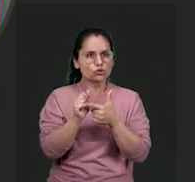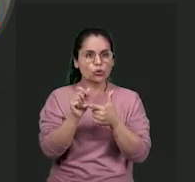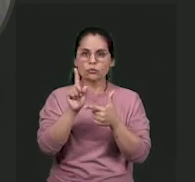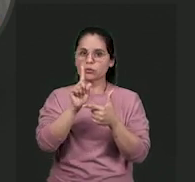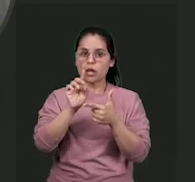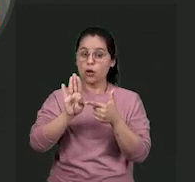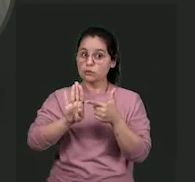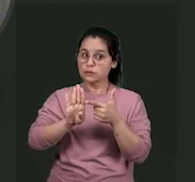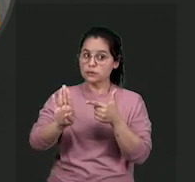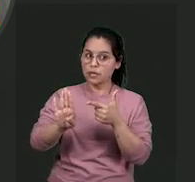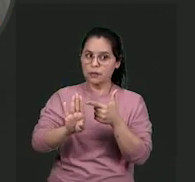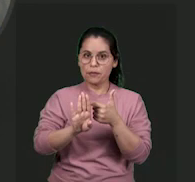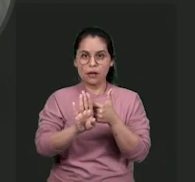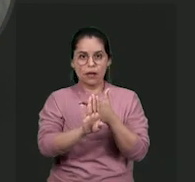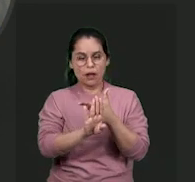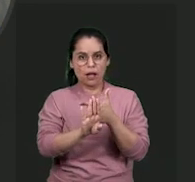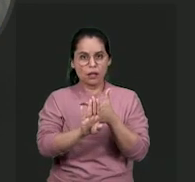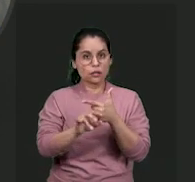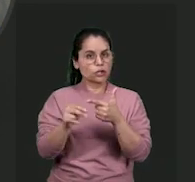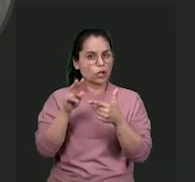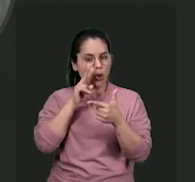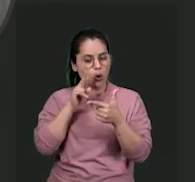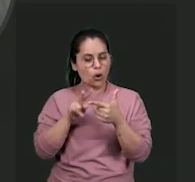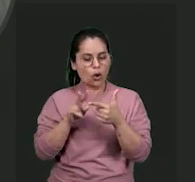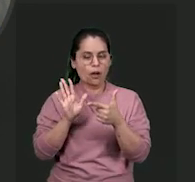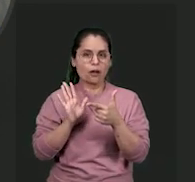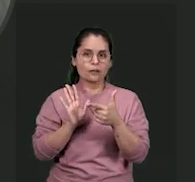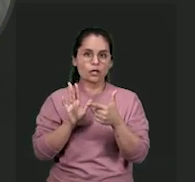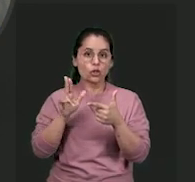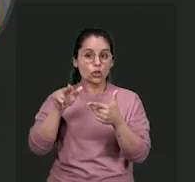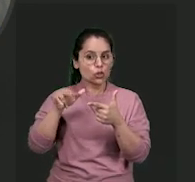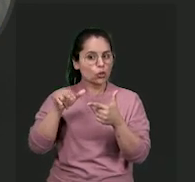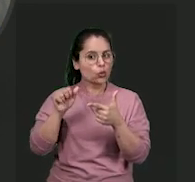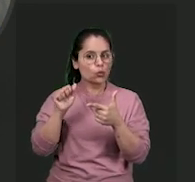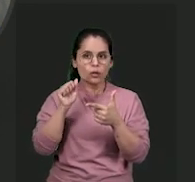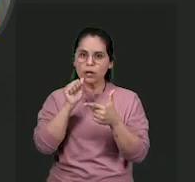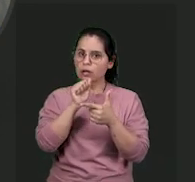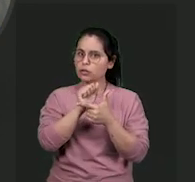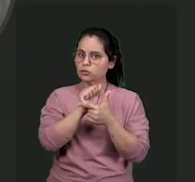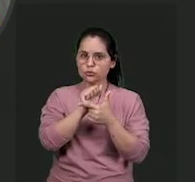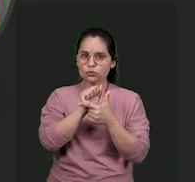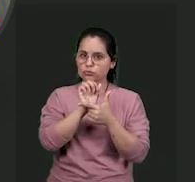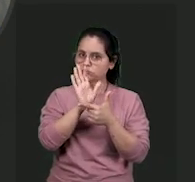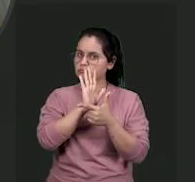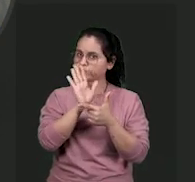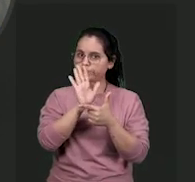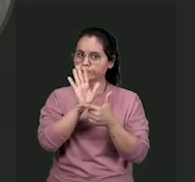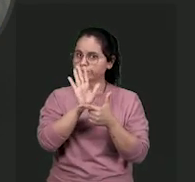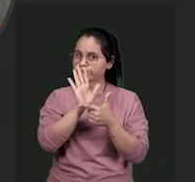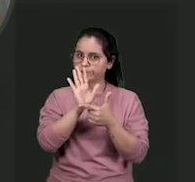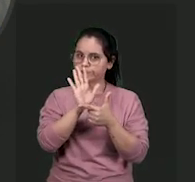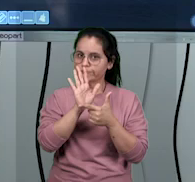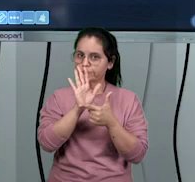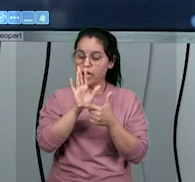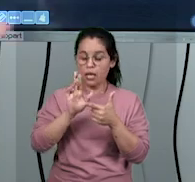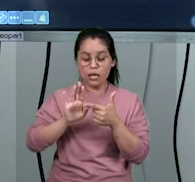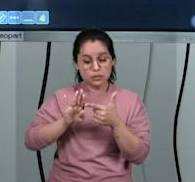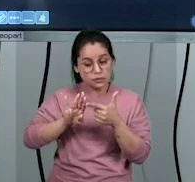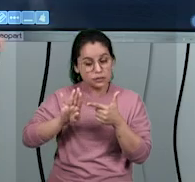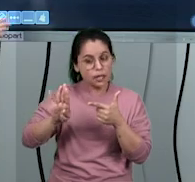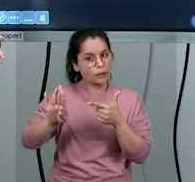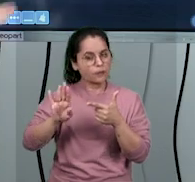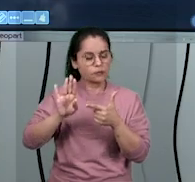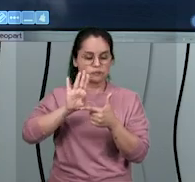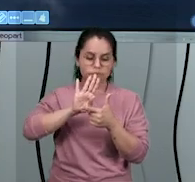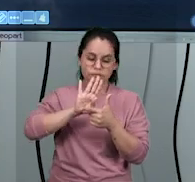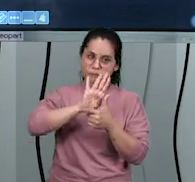atenção no texto, esses dois líquidos jamais vão sair ao mesmo tempo. Uma coisa